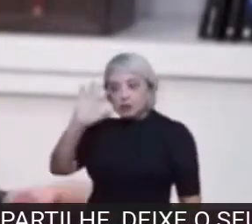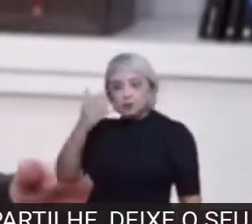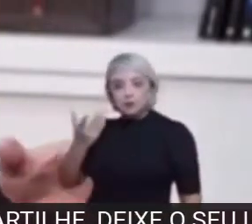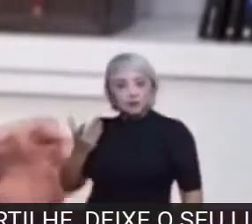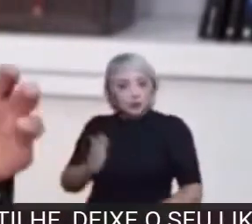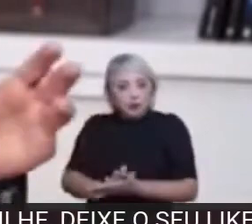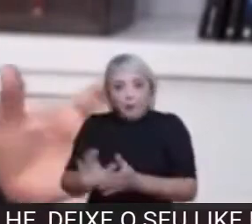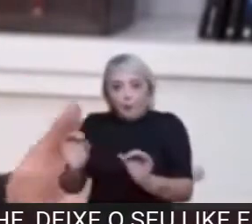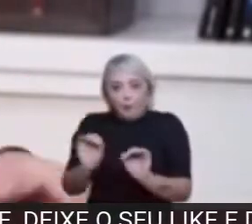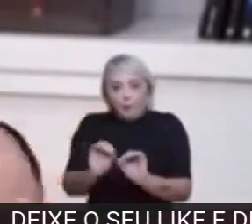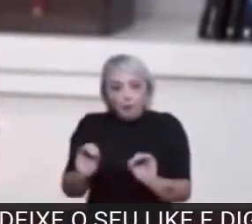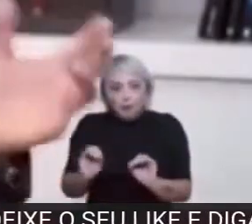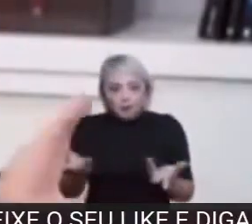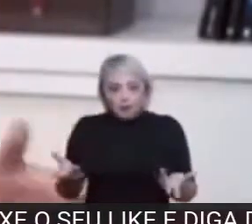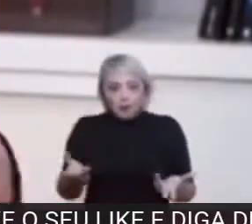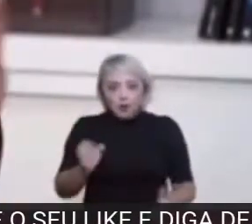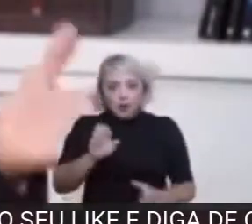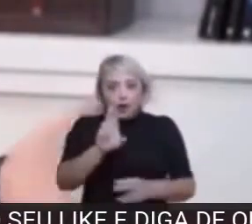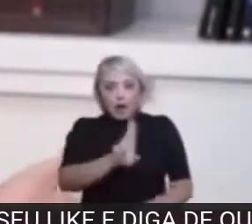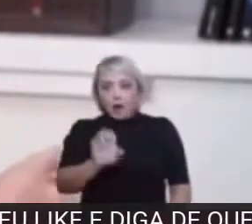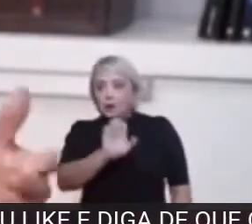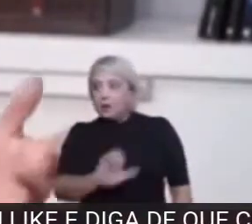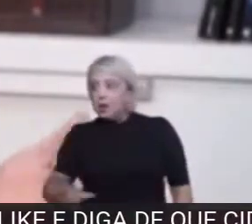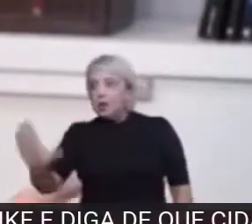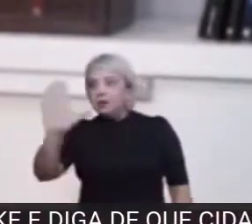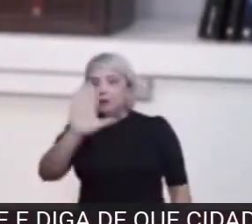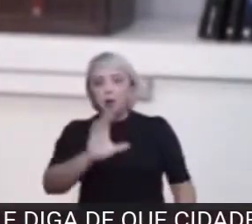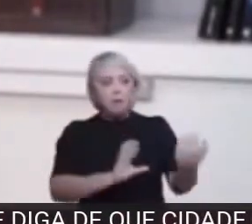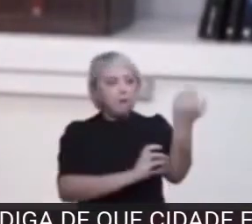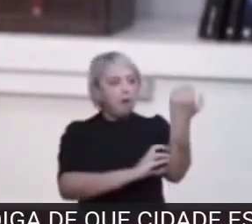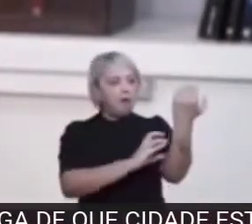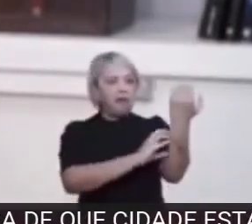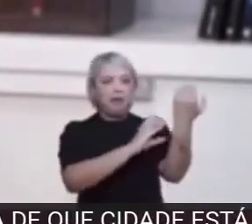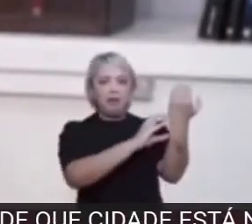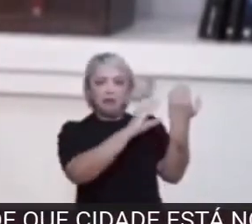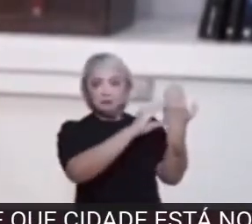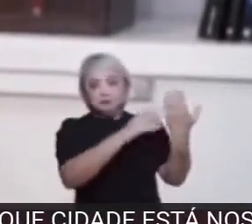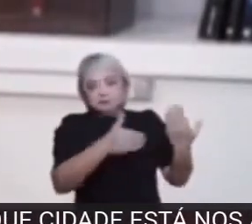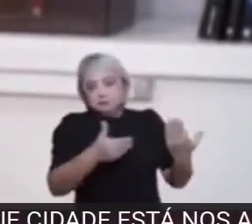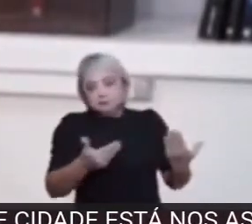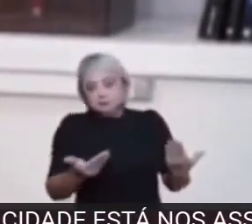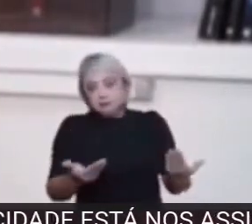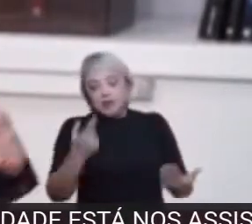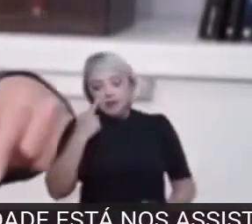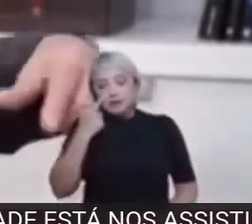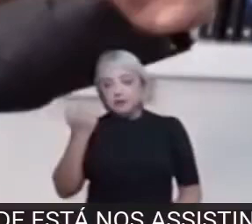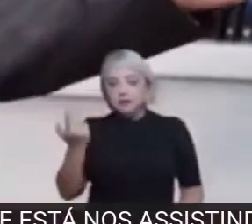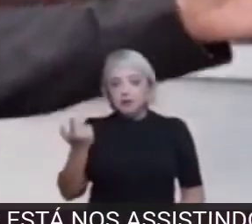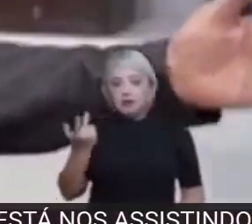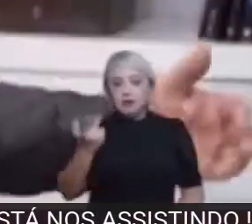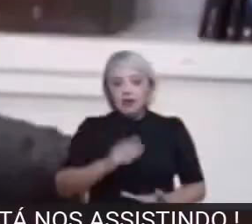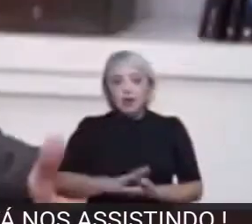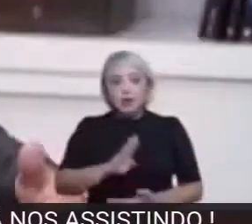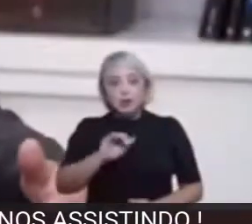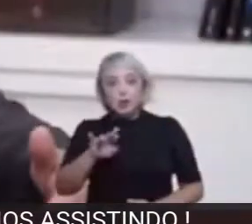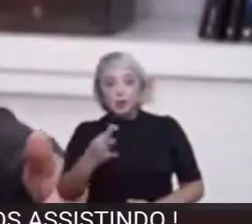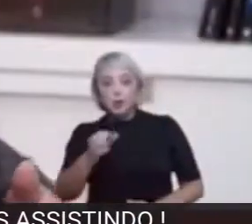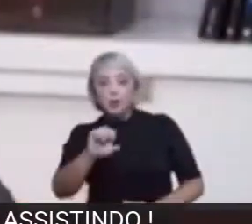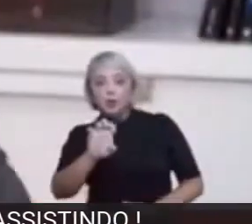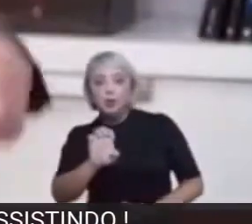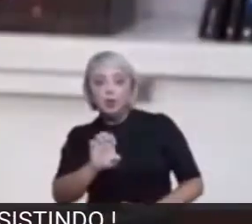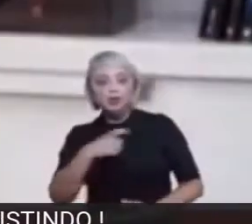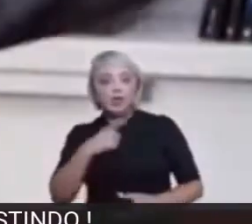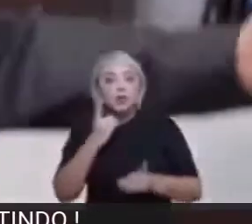A União Europeia está tomada por uma burocracia muito grande, ou seja... Você vê que o Bush foi lá, ele não se encontrou com os presidentes, ele se encontrou